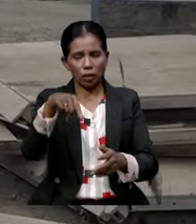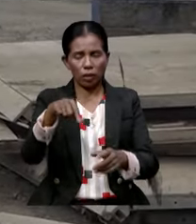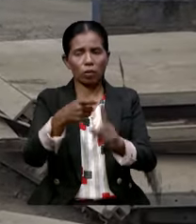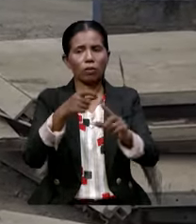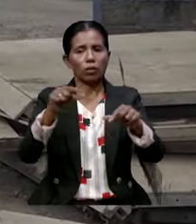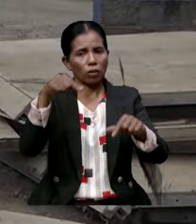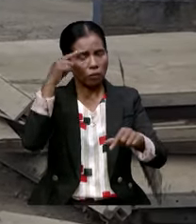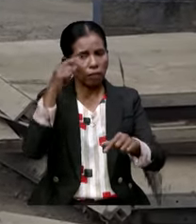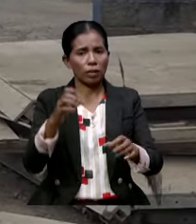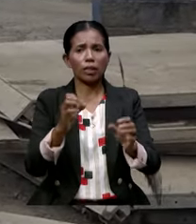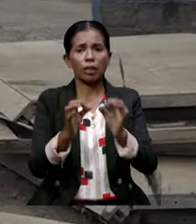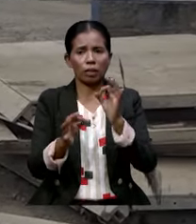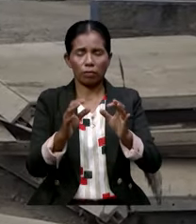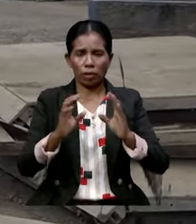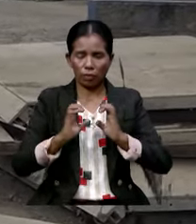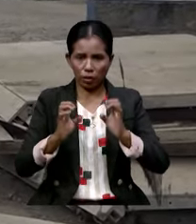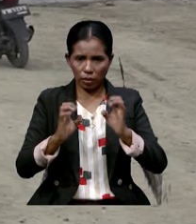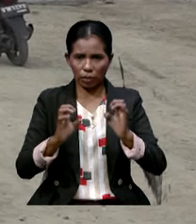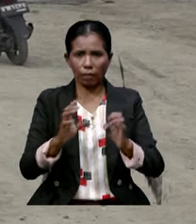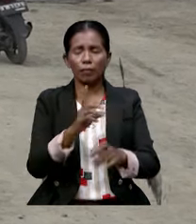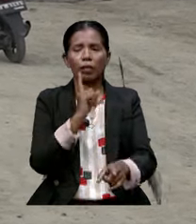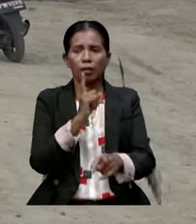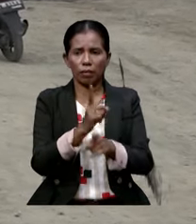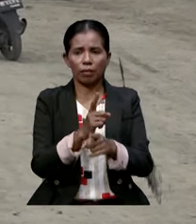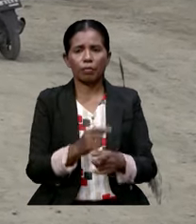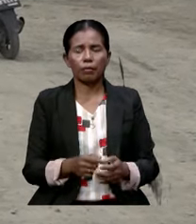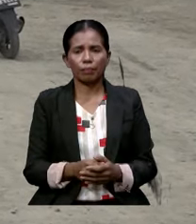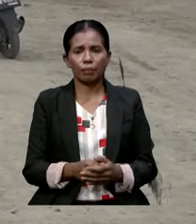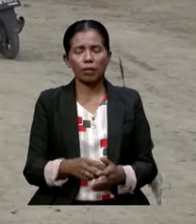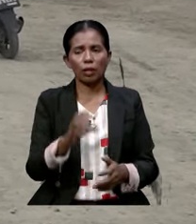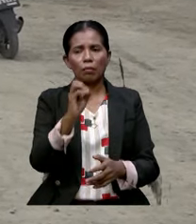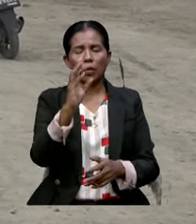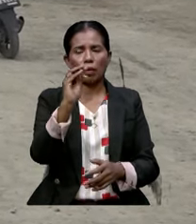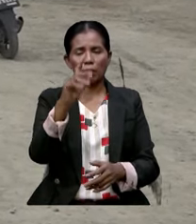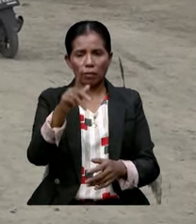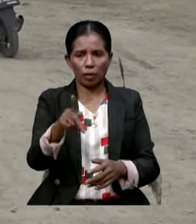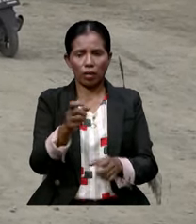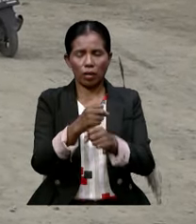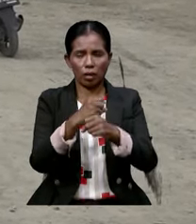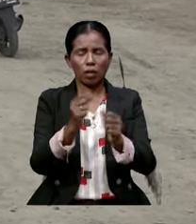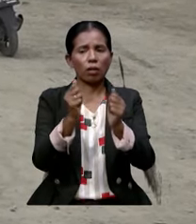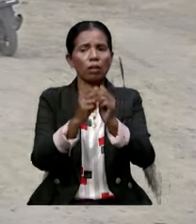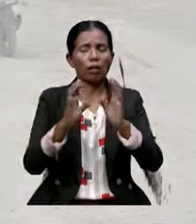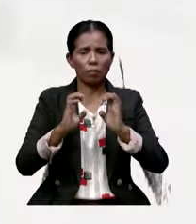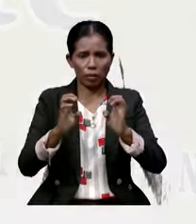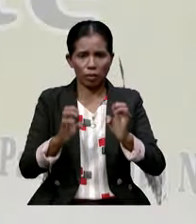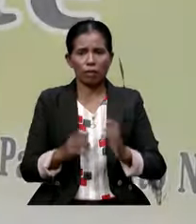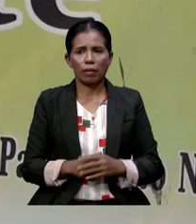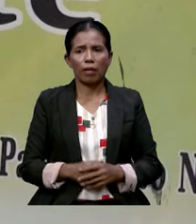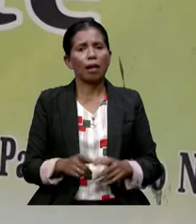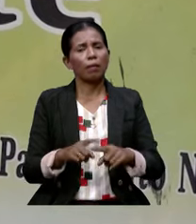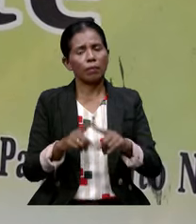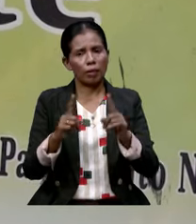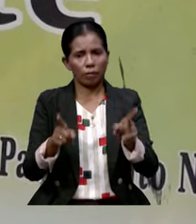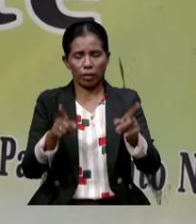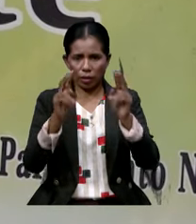Se emergência, obra ne emergência duni, obra ne tem halo o emergência. Maybe tem